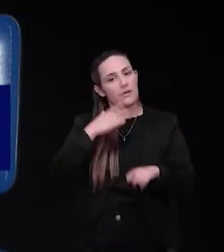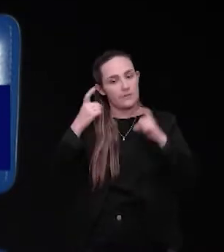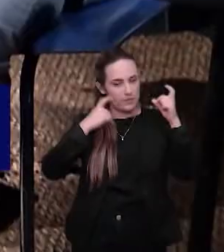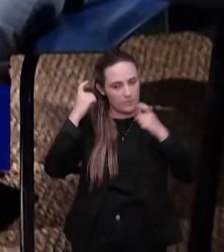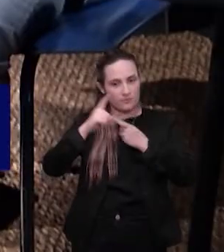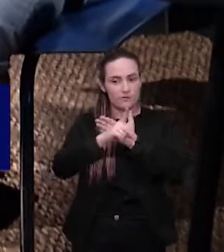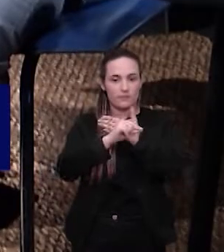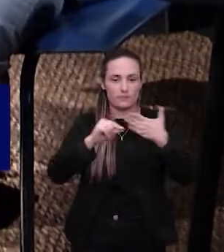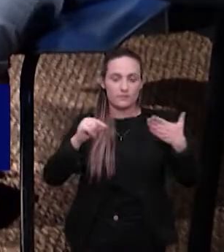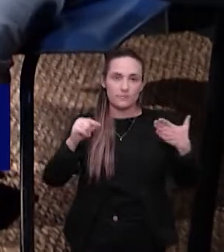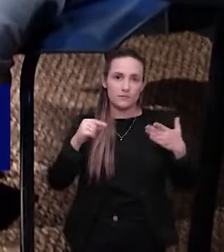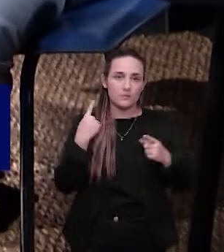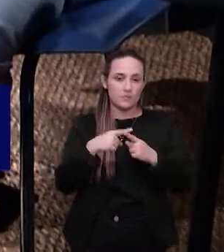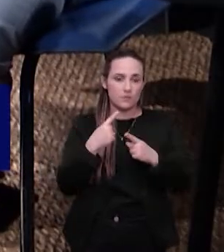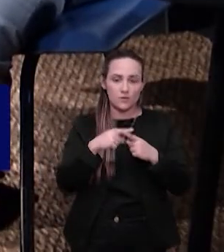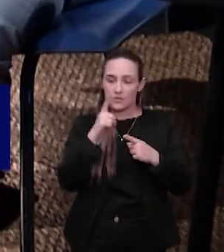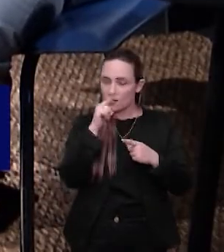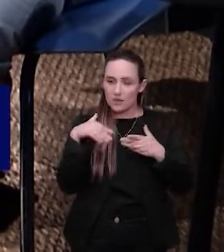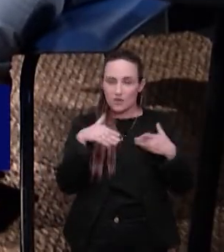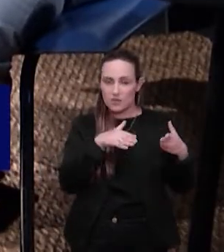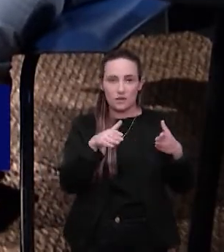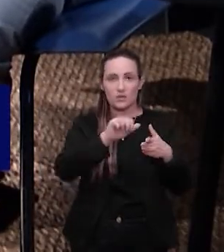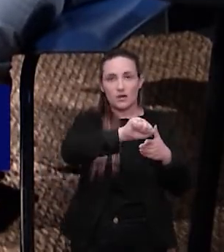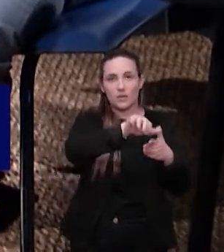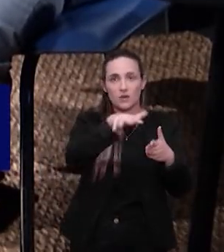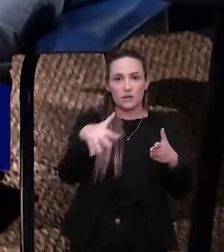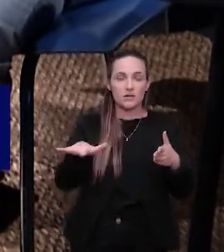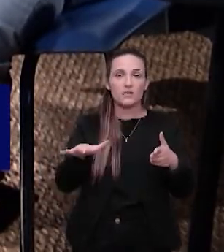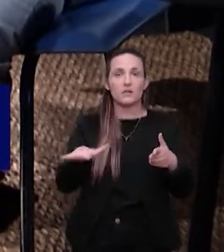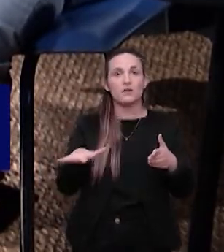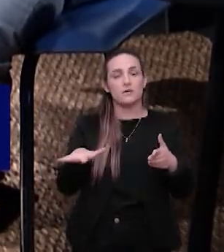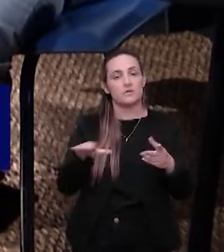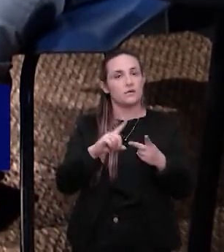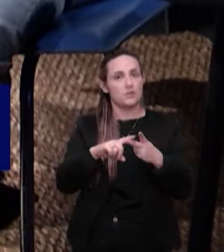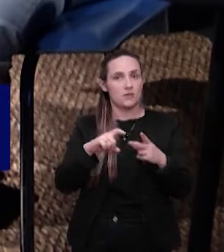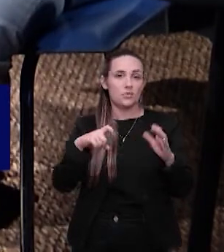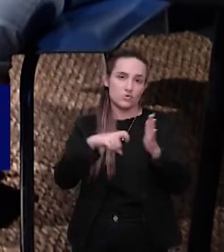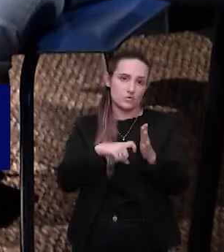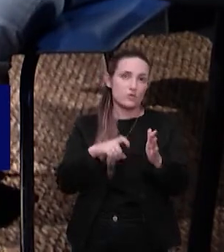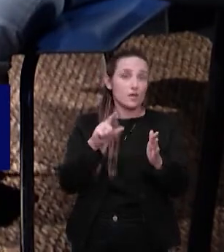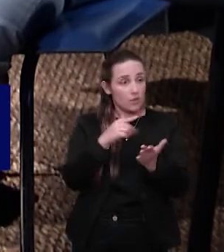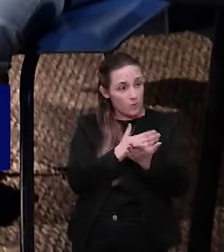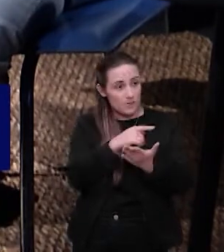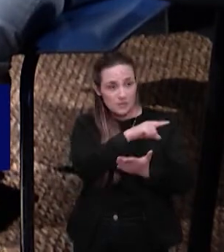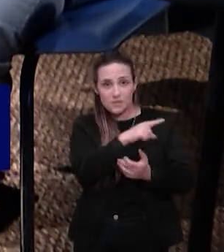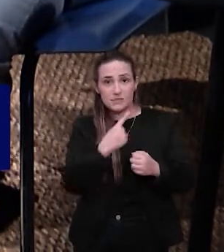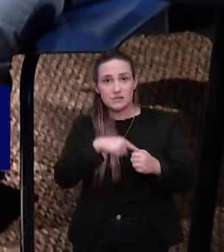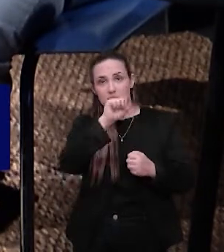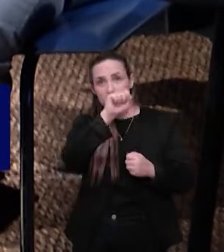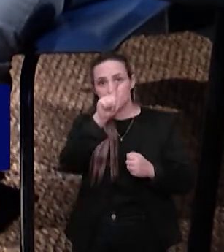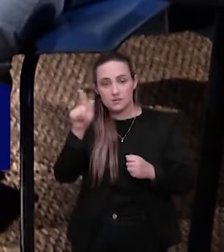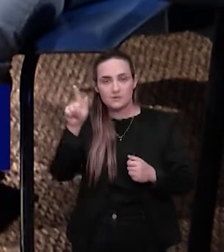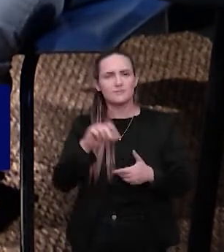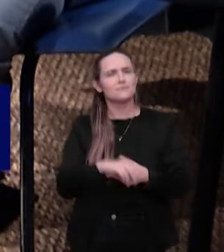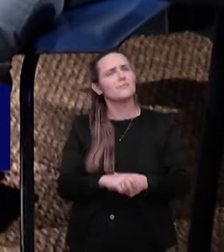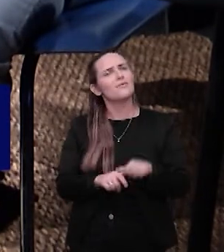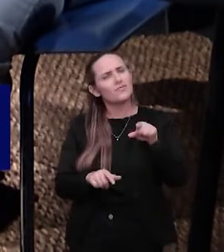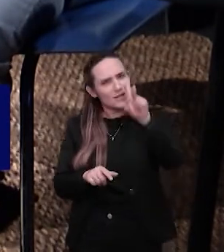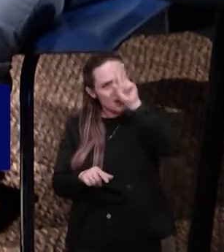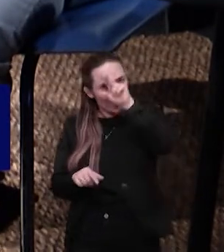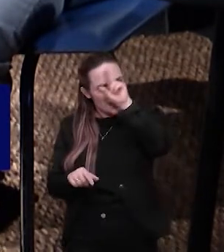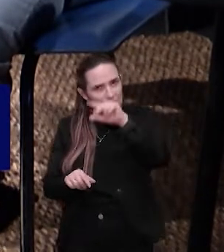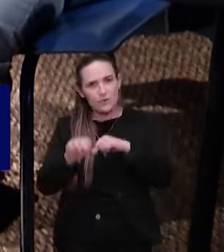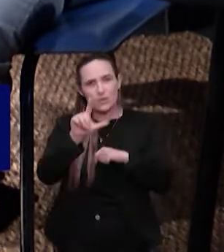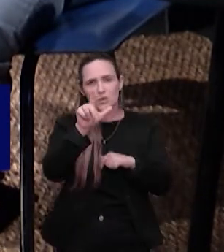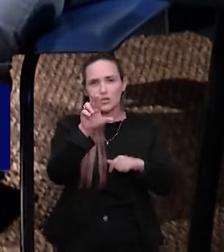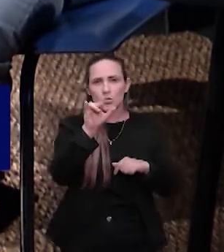Pantanal. A cabeceira dos rios aqui da UAN e Coxim estão lá em São Gabriel. E o senhor sabe que, o senhor falando assim, eu me lembro da atuação do doutor Luciano Lobé lá em